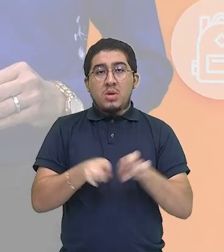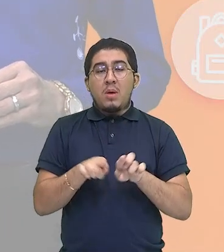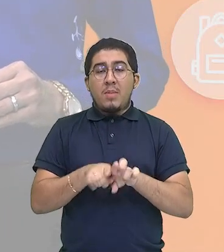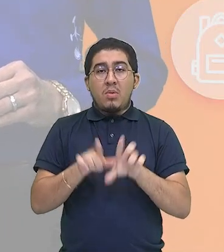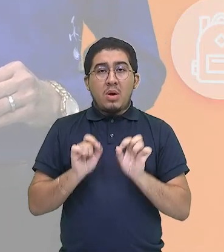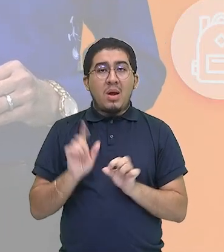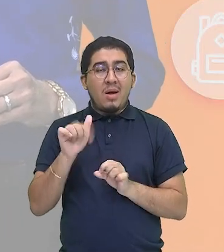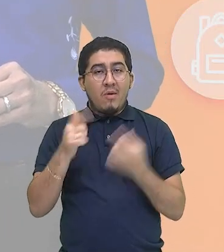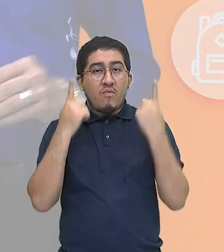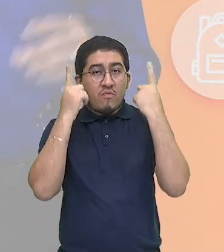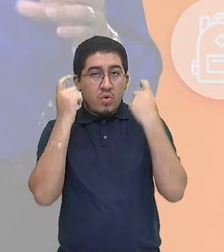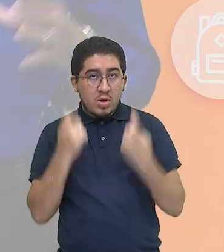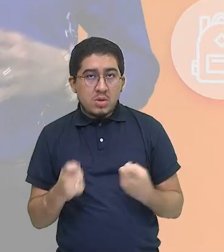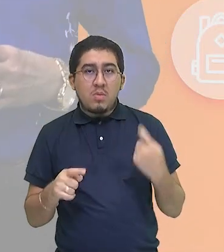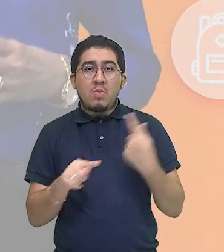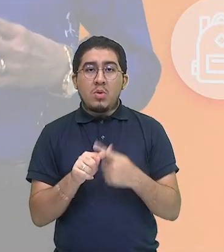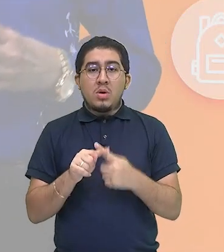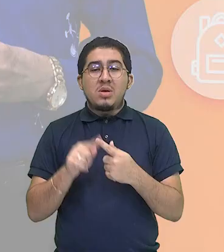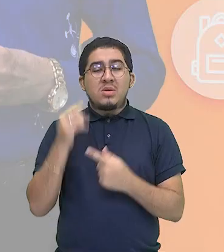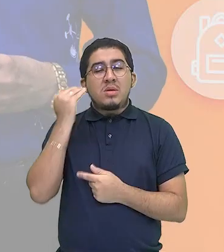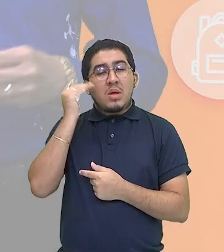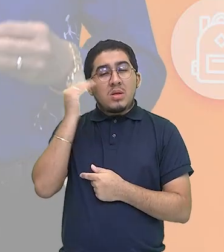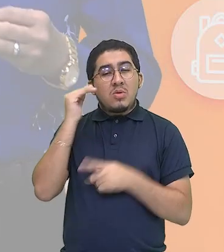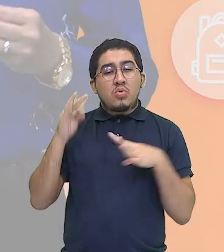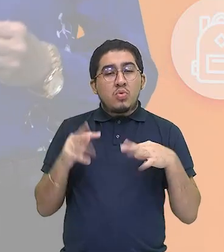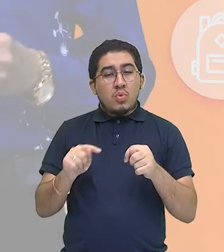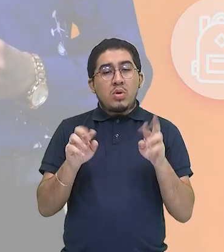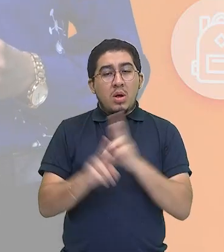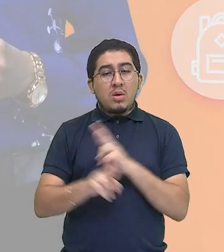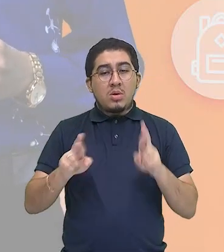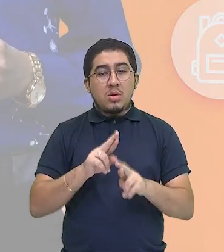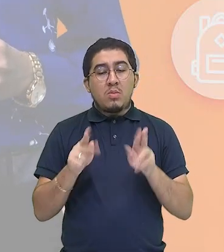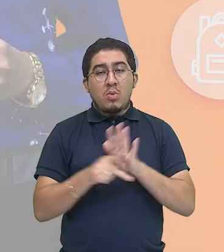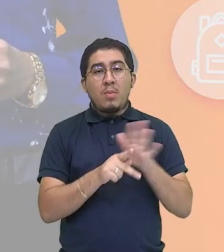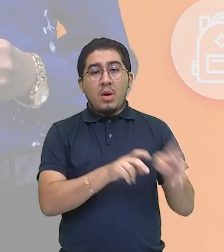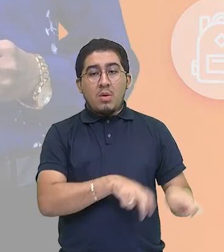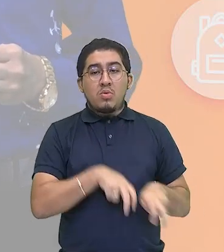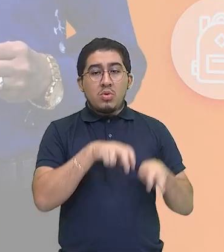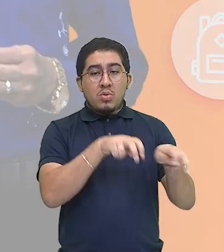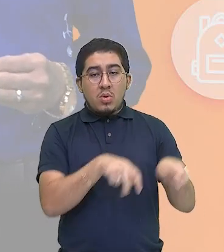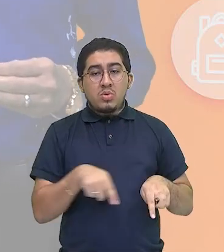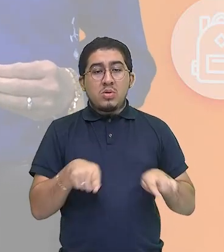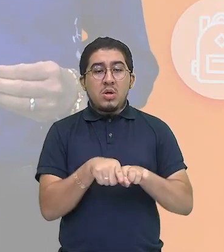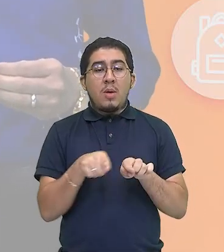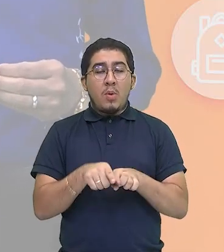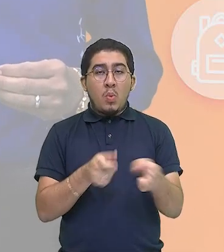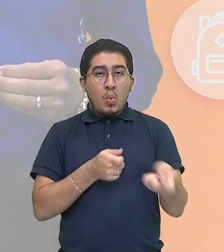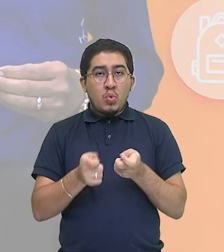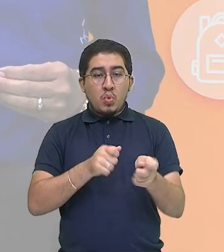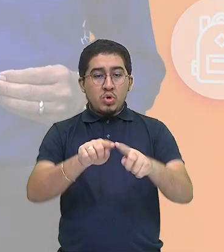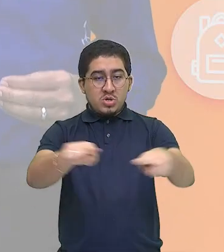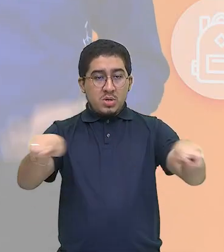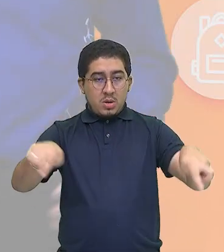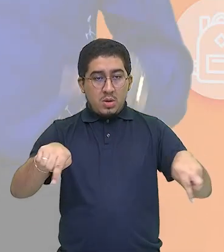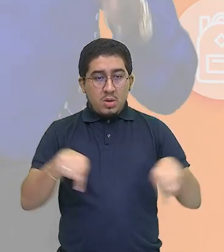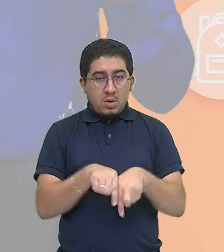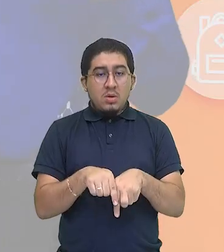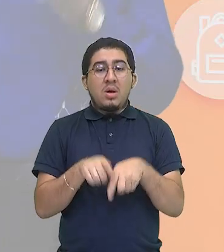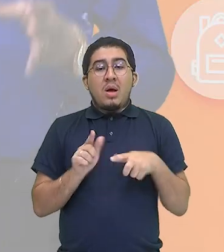forças conservadoras, sobretudo ligadas ao agronegócio e ao